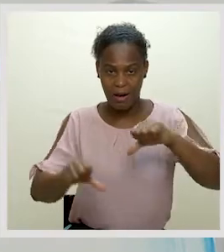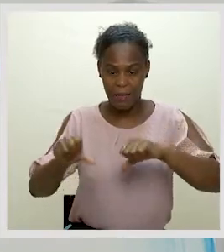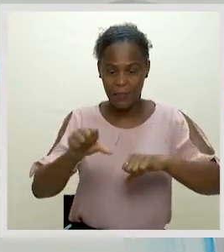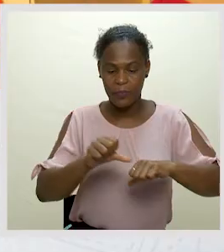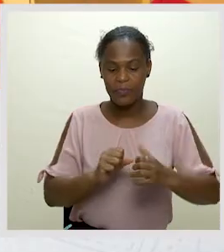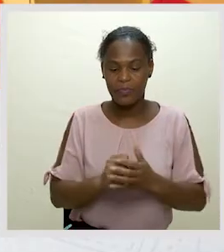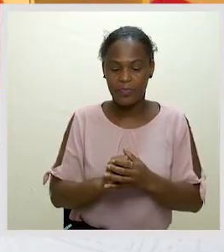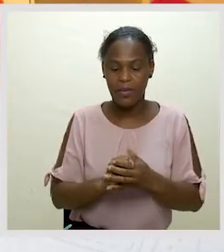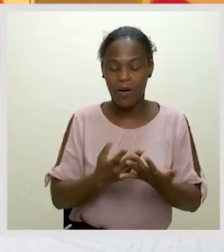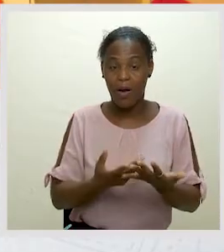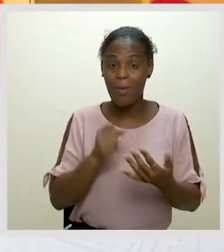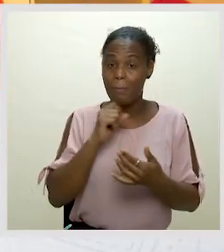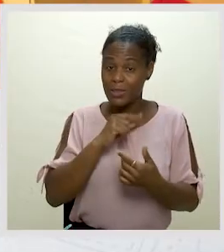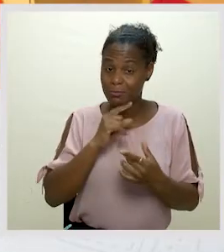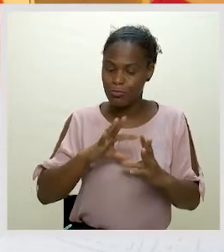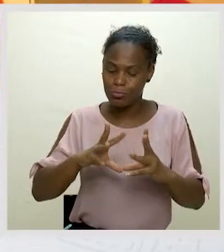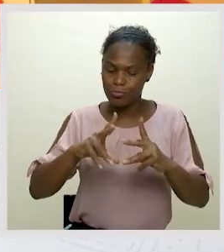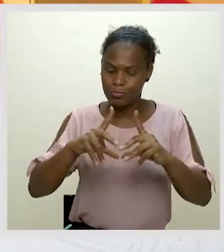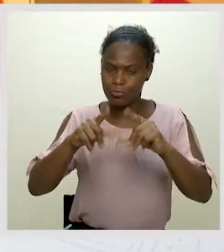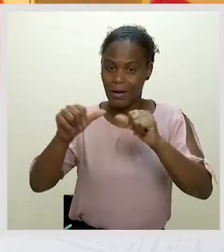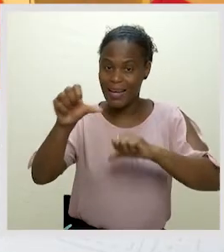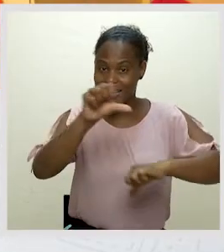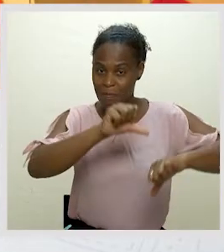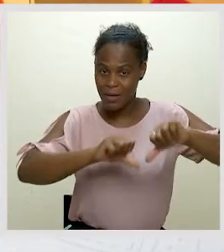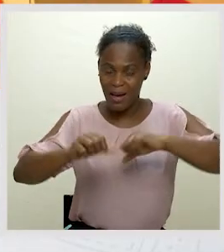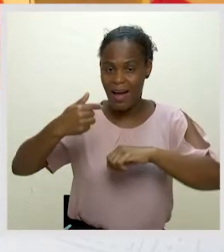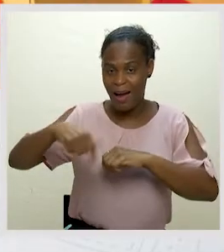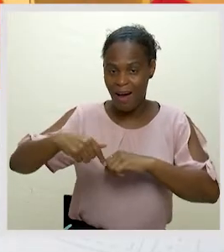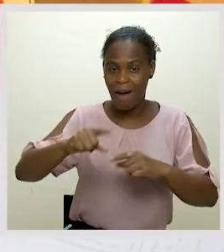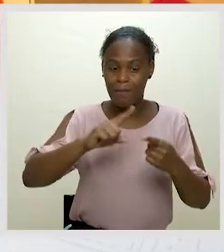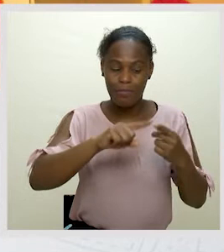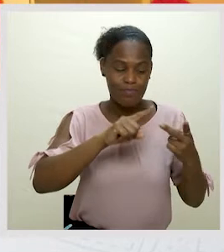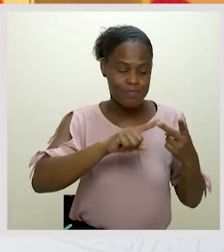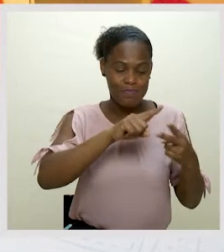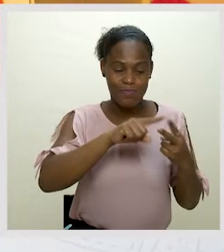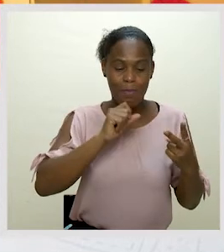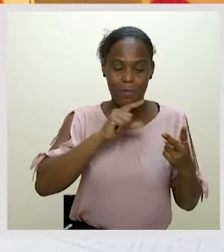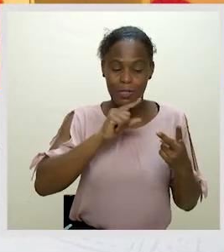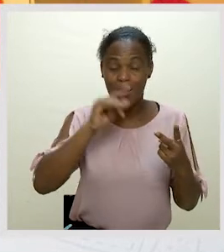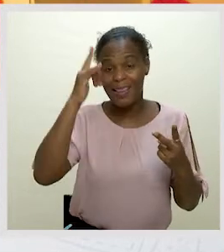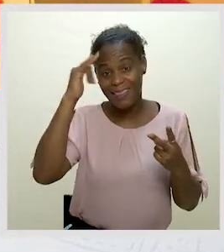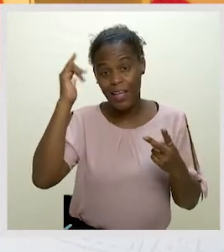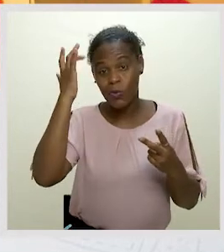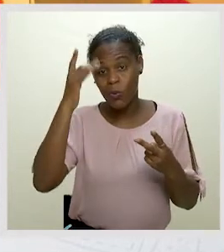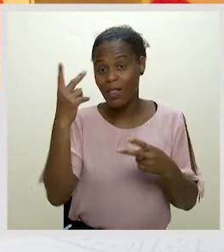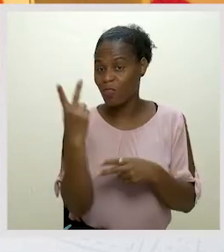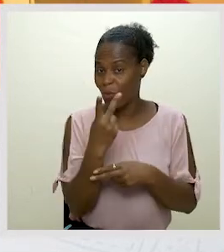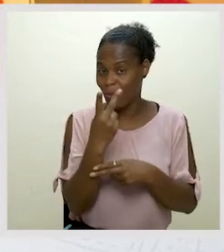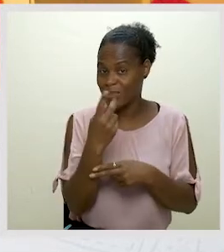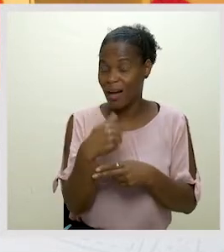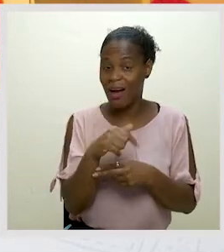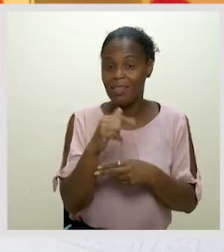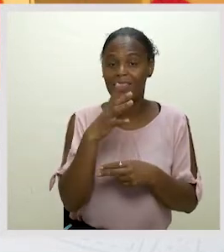química. A hipótese de evolução química, existem duas hipóteses, ou ideias ou